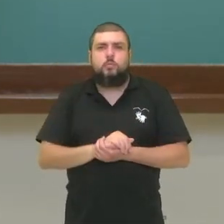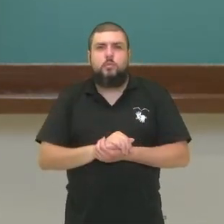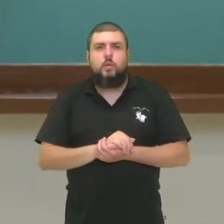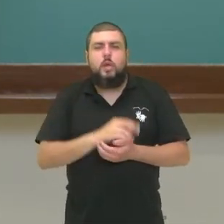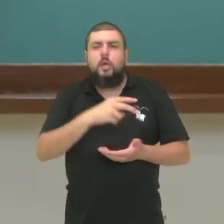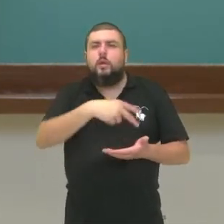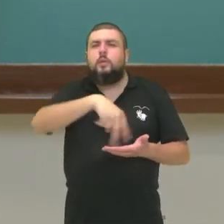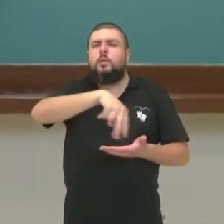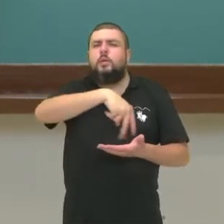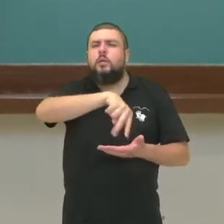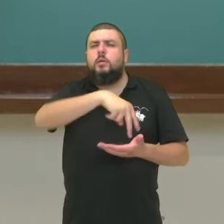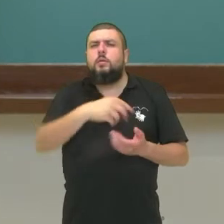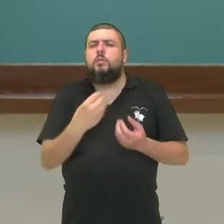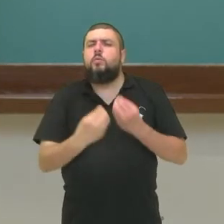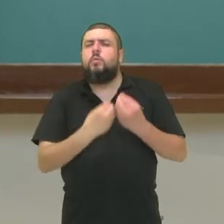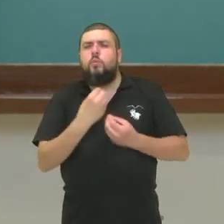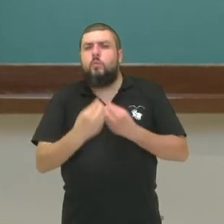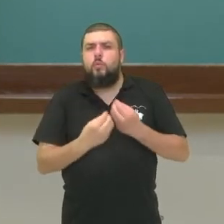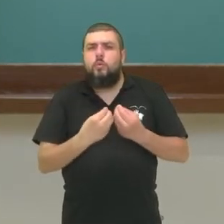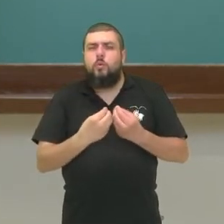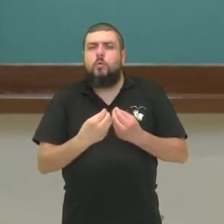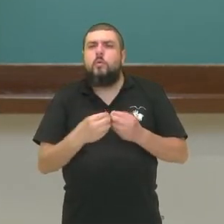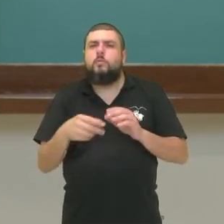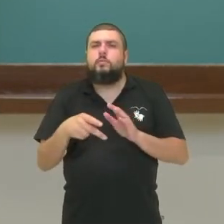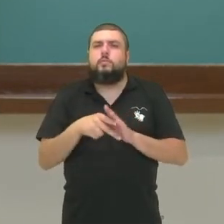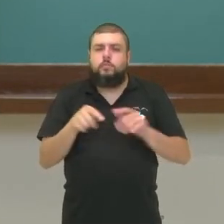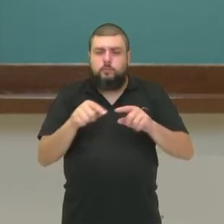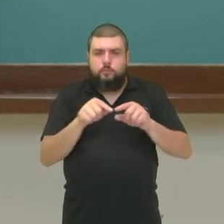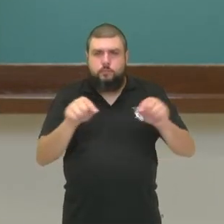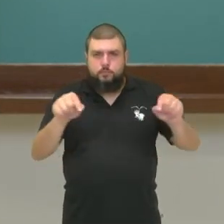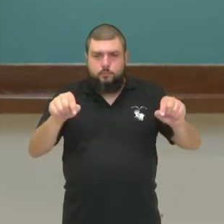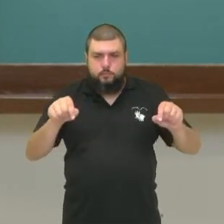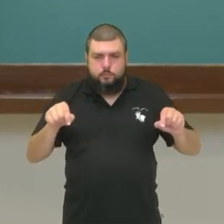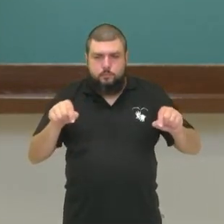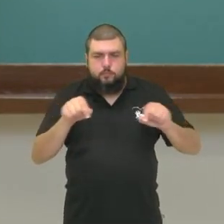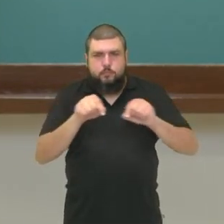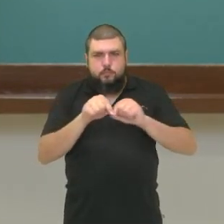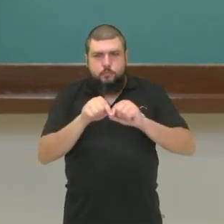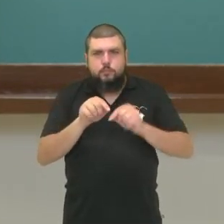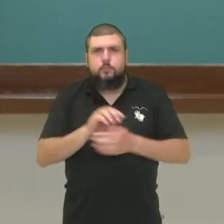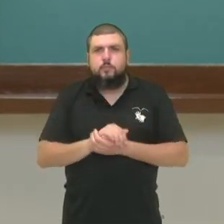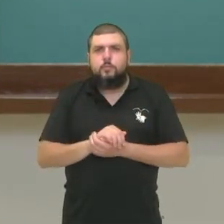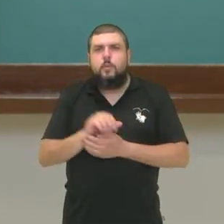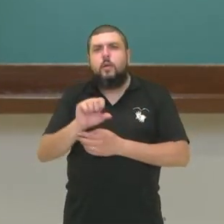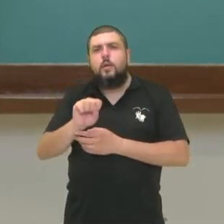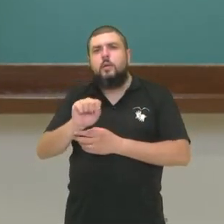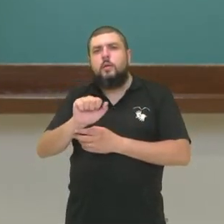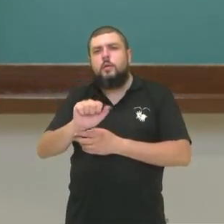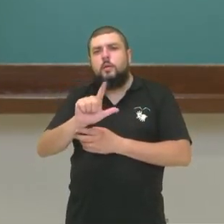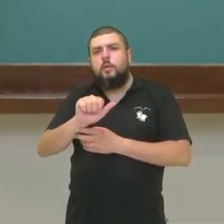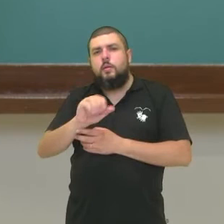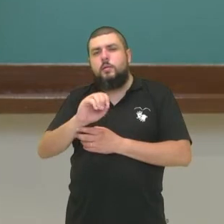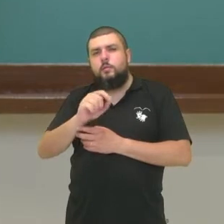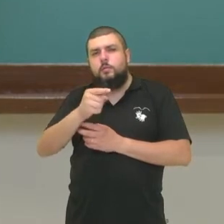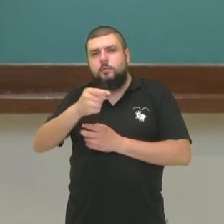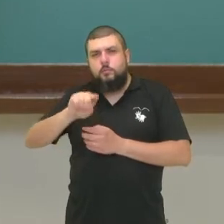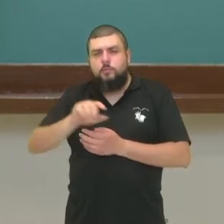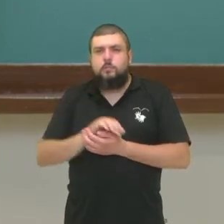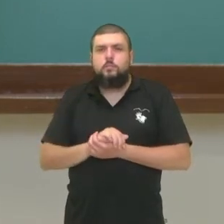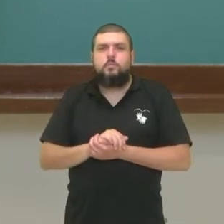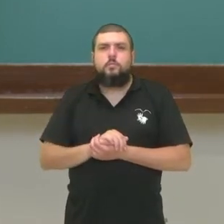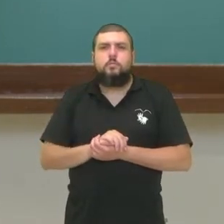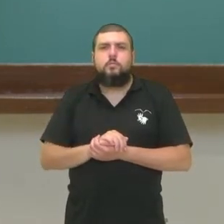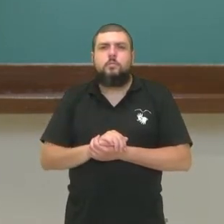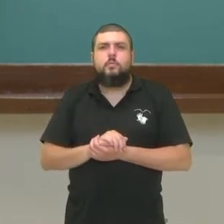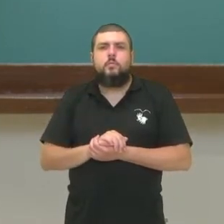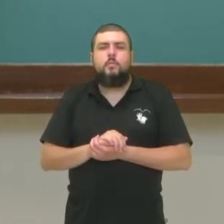Principalmente a dança de salão. Aquela dança, eu vou explicar como que é e você já vai lembrar. Em alguns filmes de época a gente encontra esse tipo de